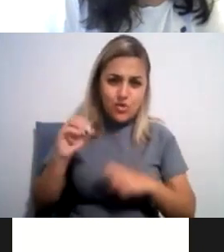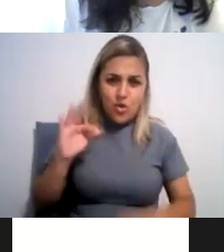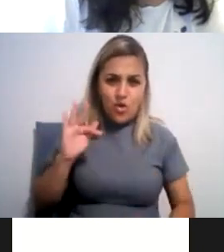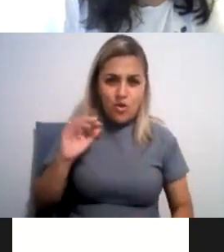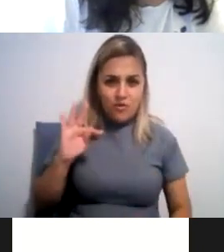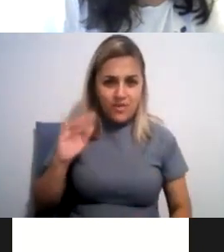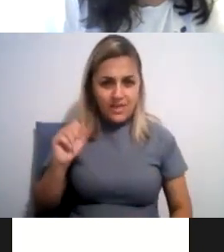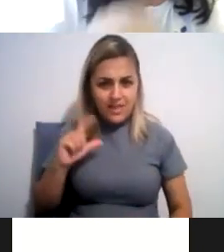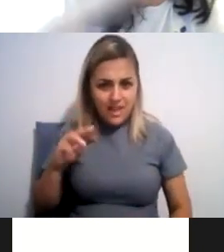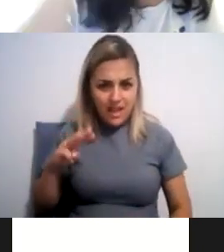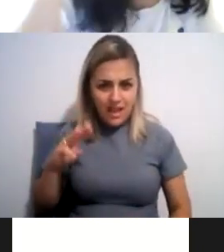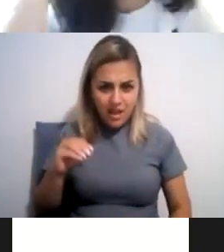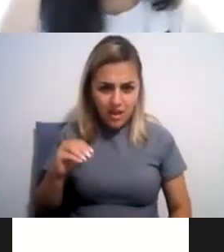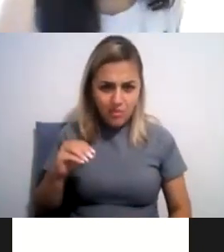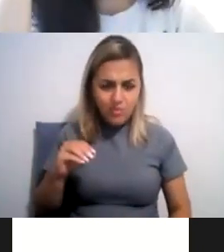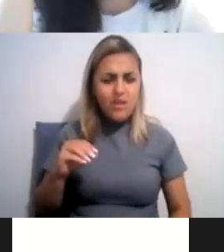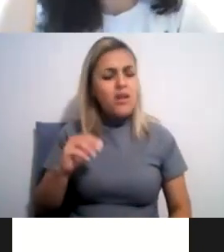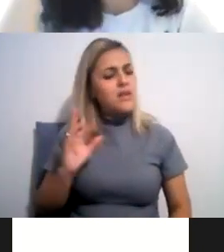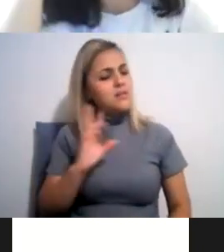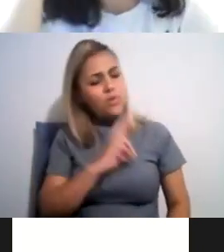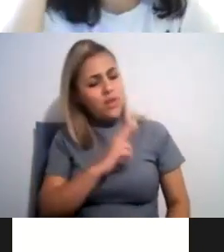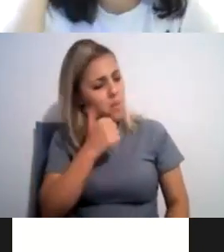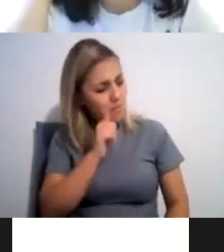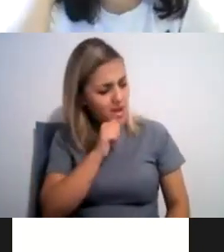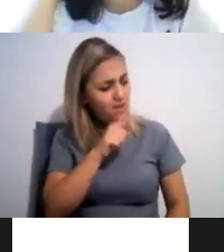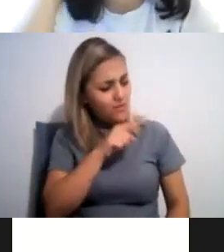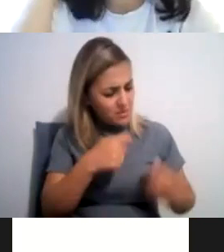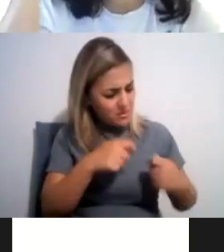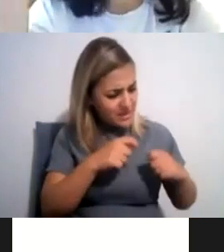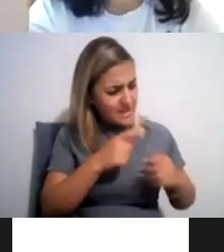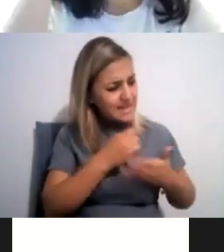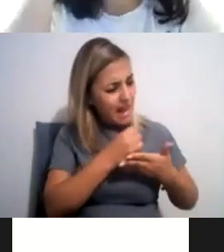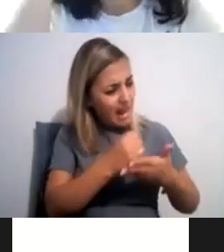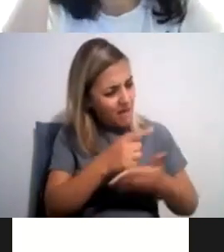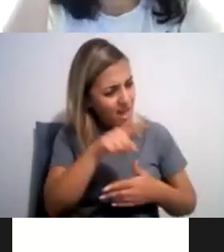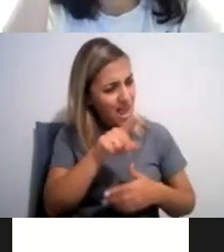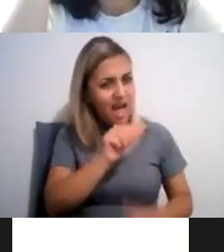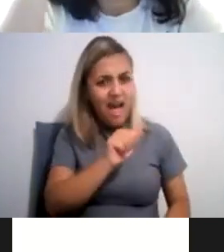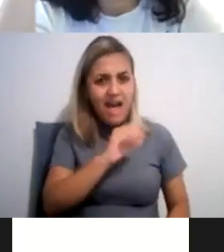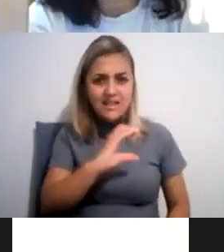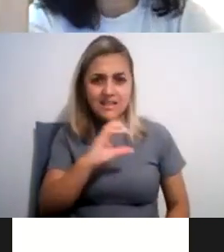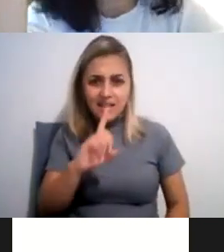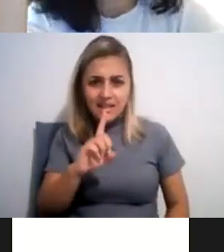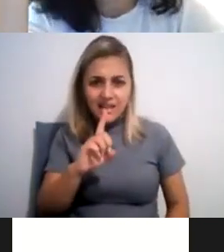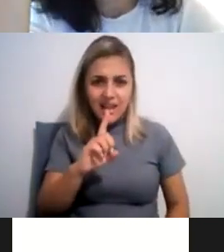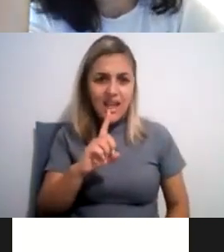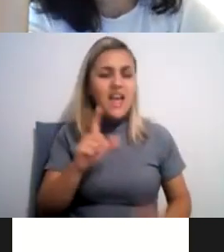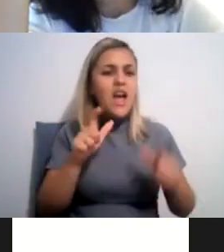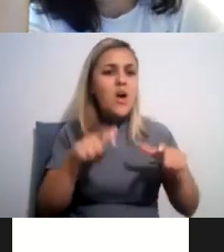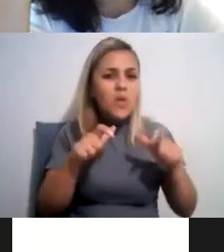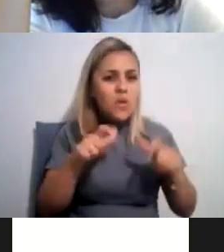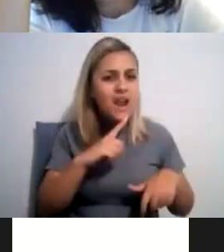mãe, a senhora precisa ir na ACD, porque a ACD é o único lugar que tem